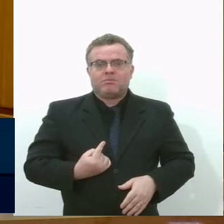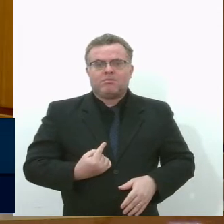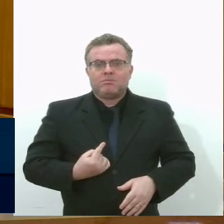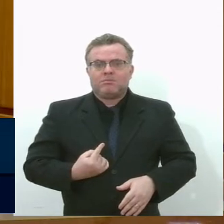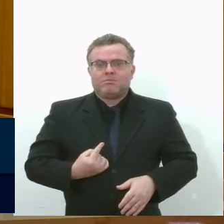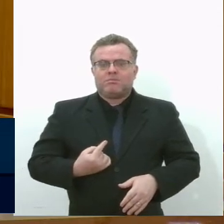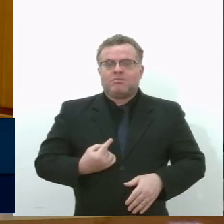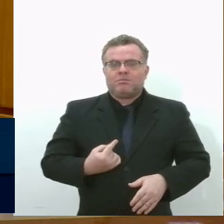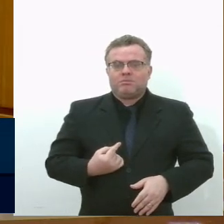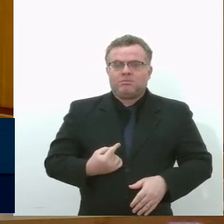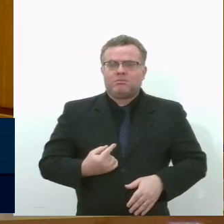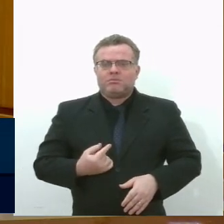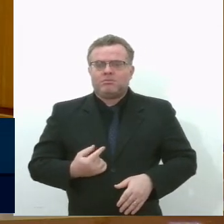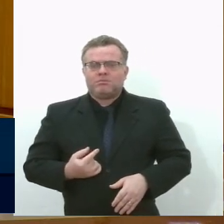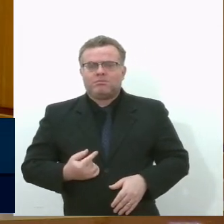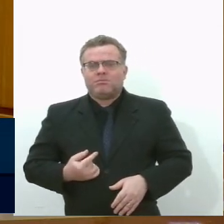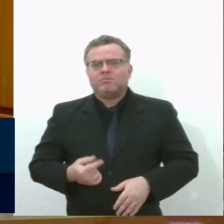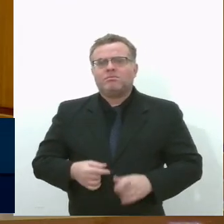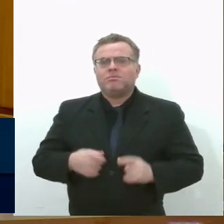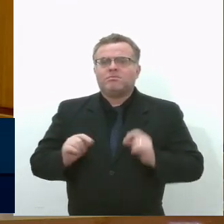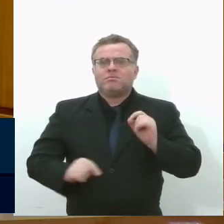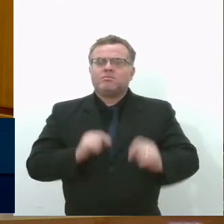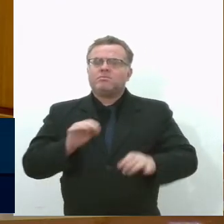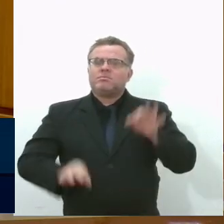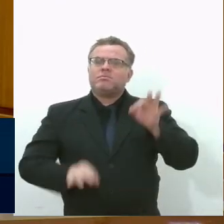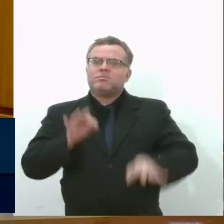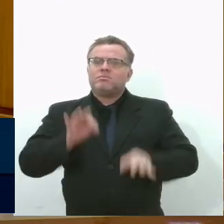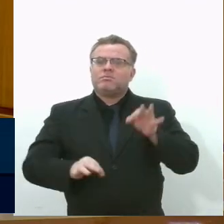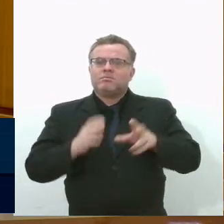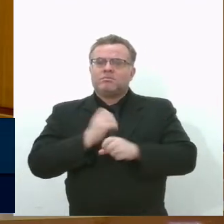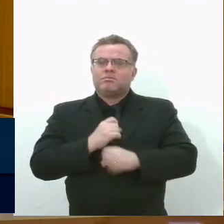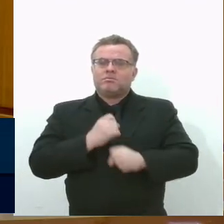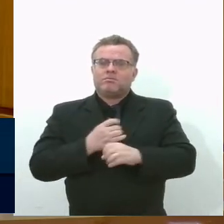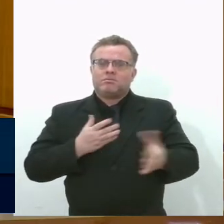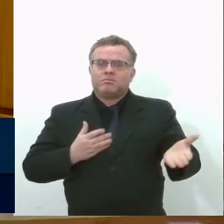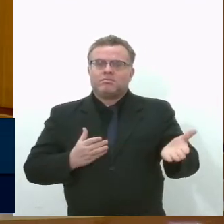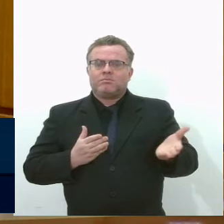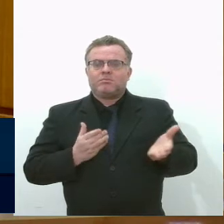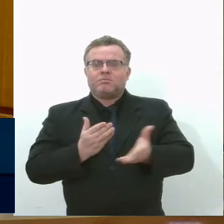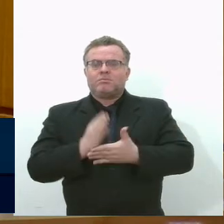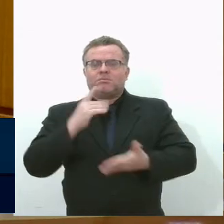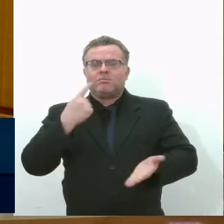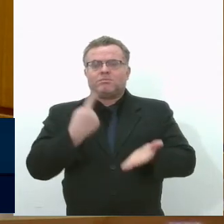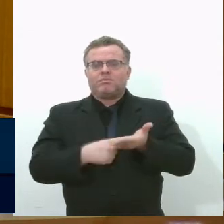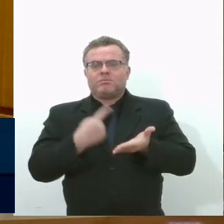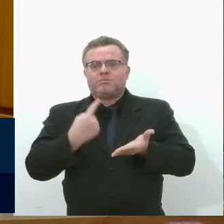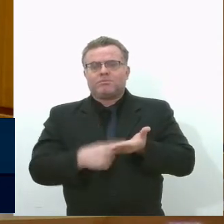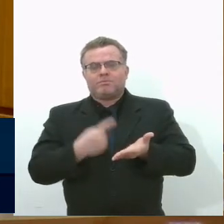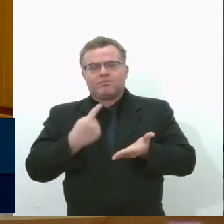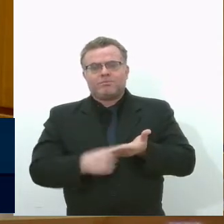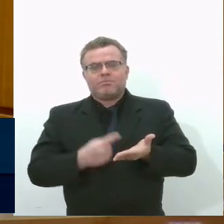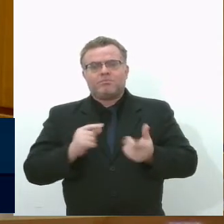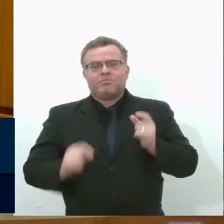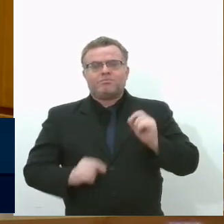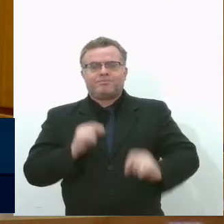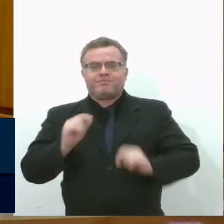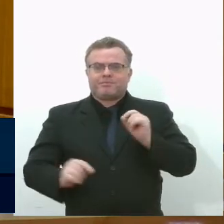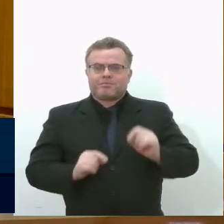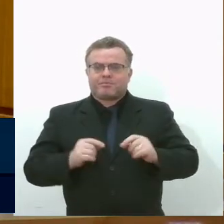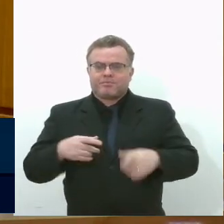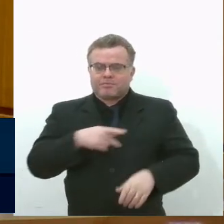Ora, o Tribunal de Contas, deputado Gilmar Carvalho, aprovou as contas da Presidência